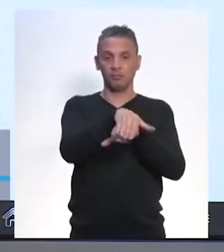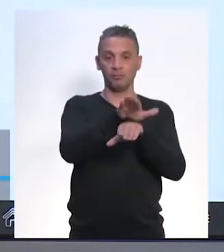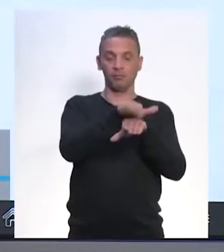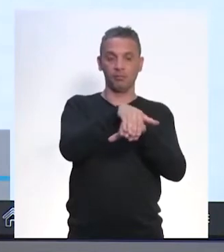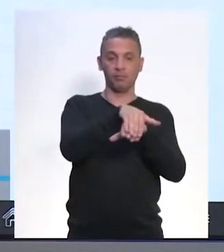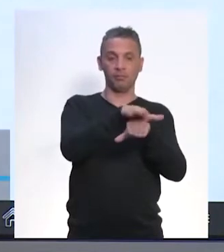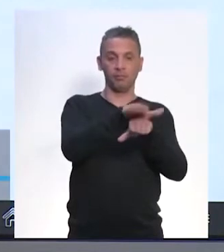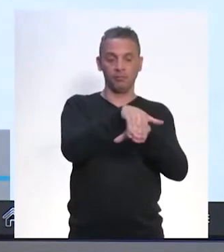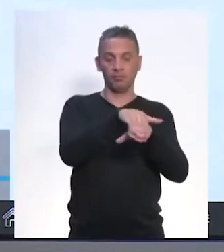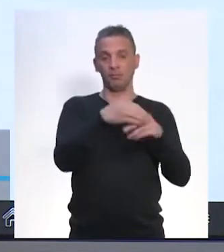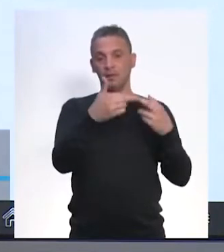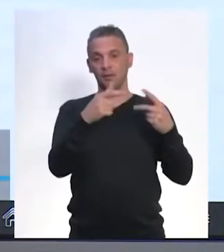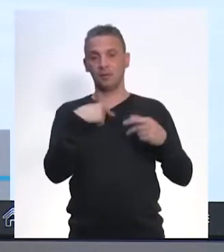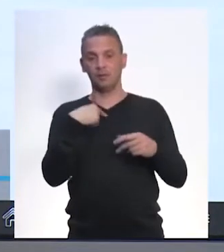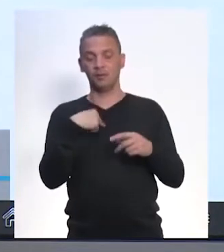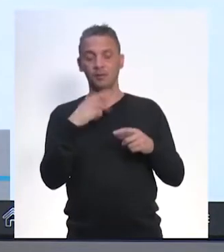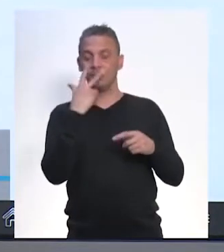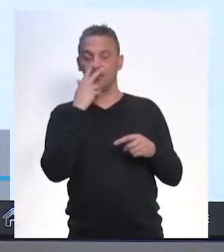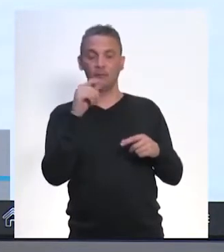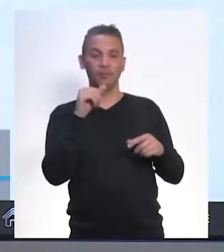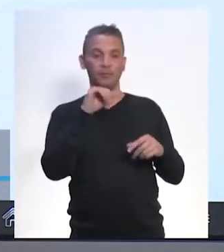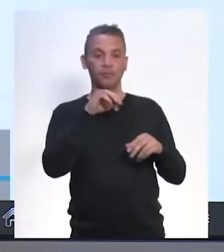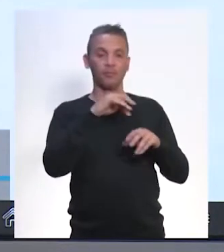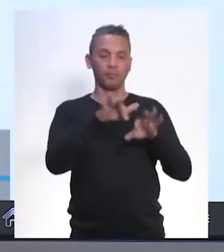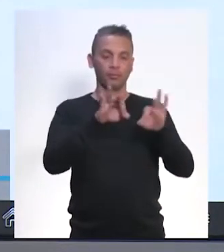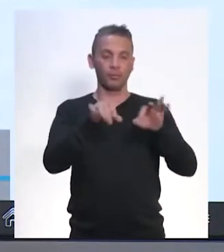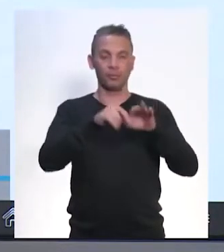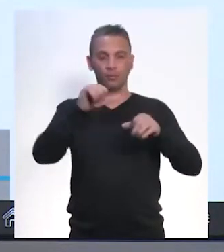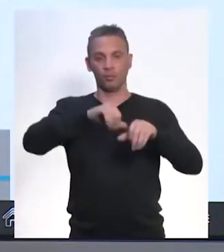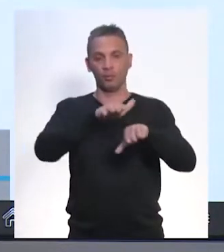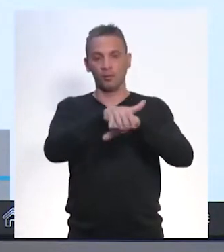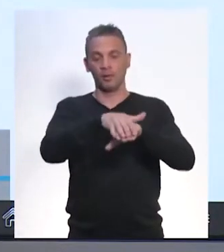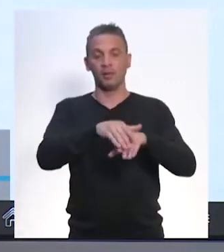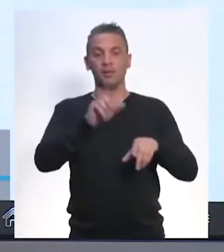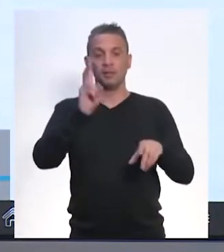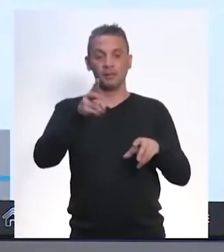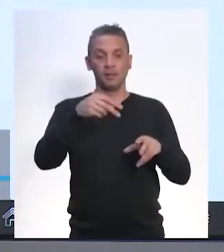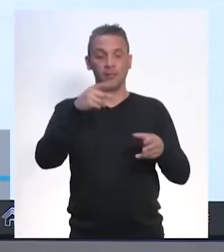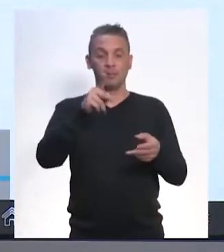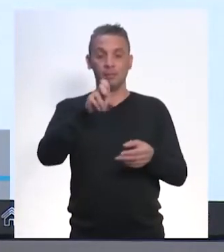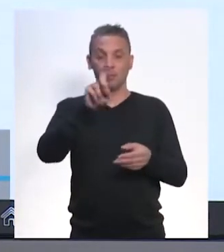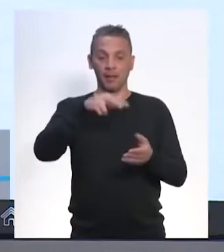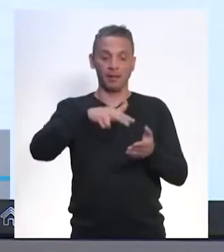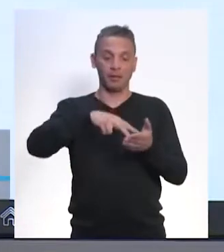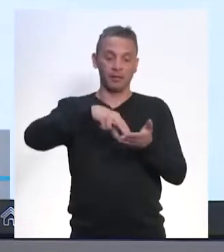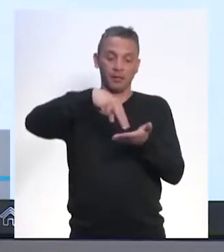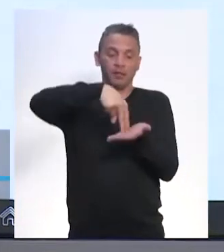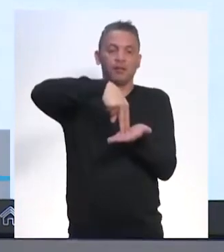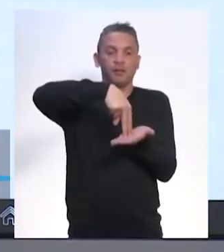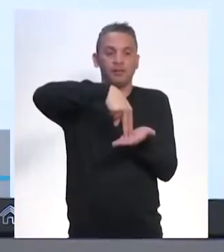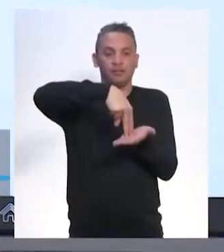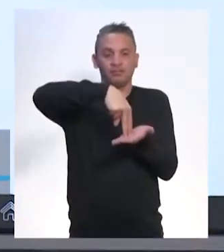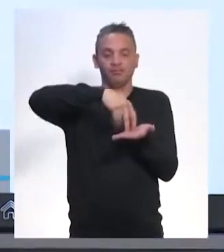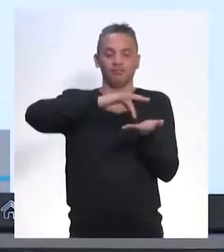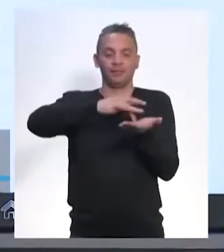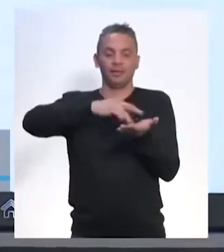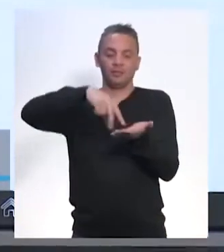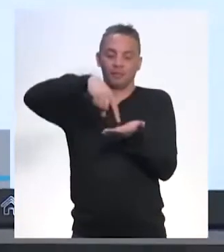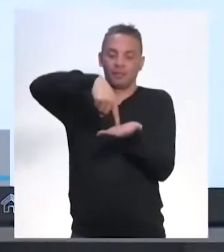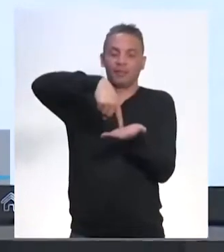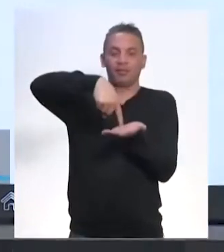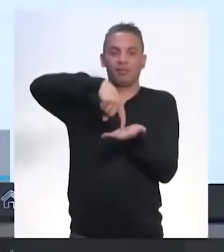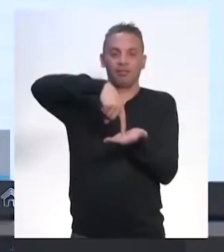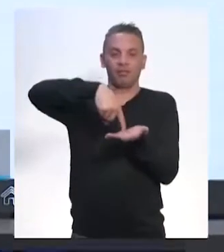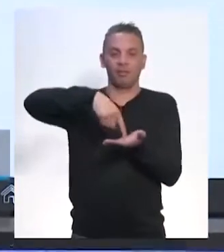porque isso é uma sujeira de movimento. Então, sempre você tem que colocar o pé em ponta. Mesma coisa para os gestos da mão. Nunca